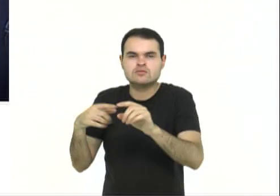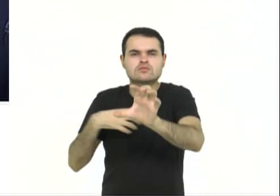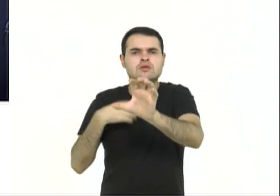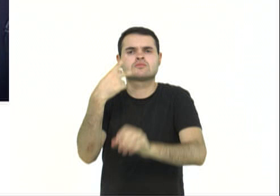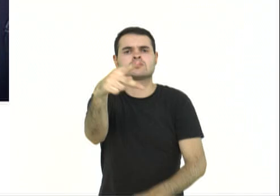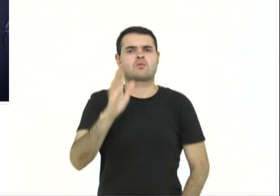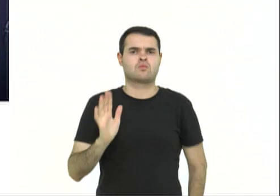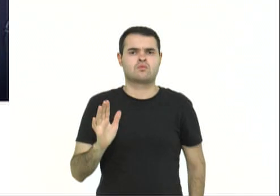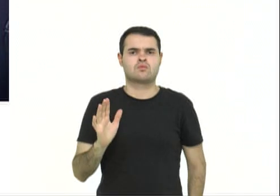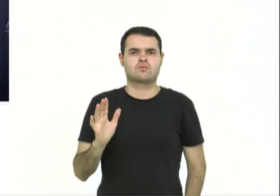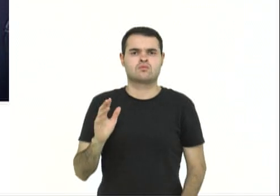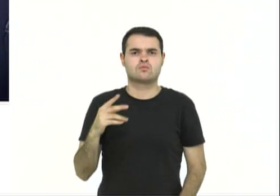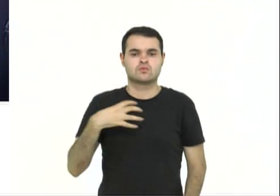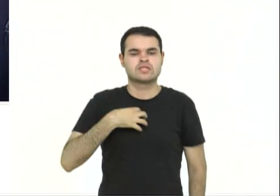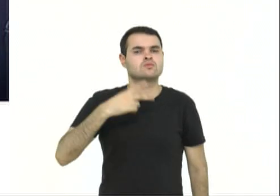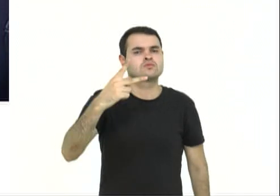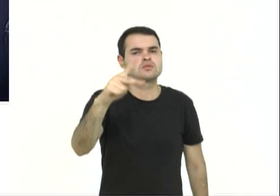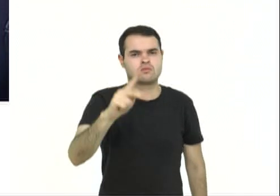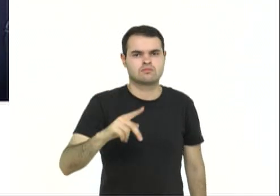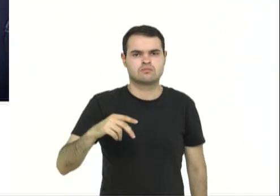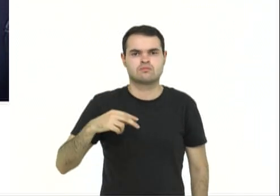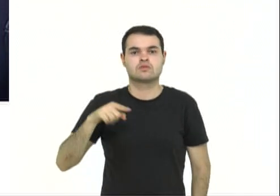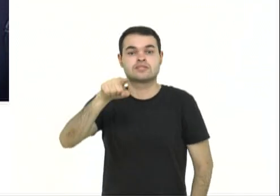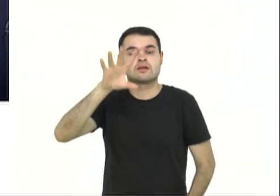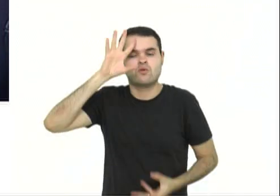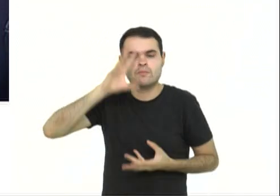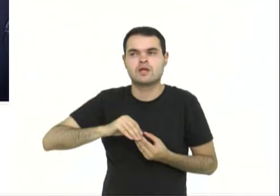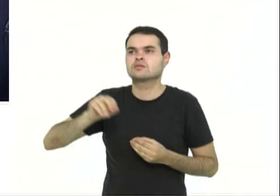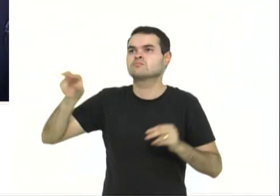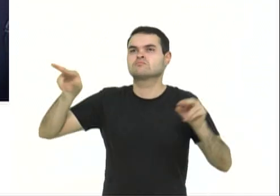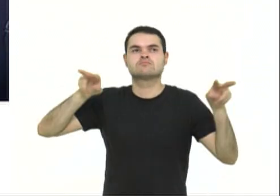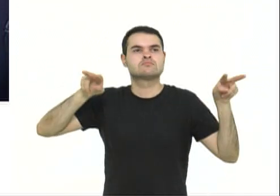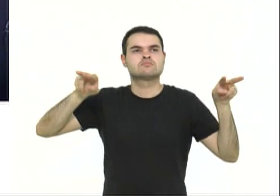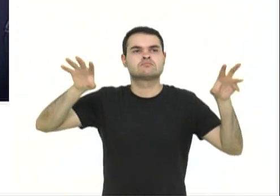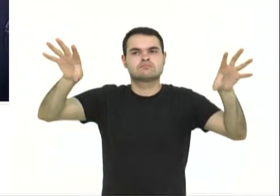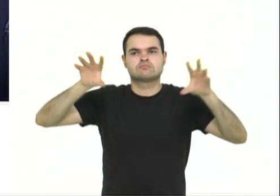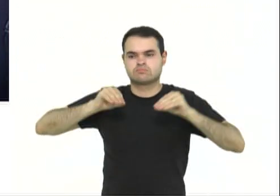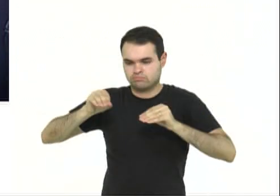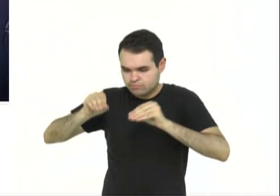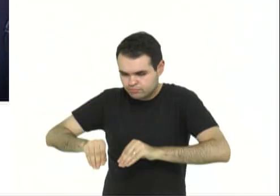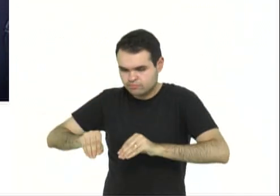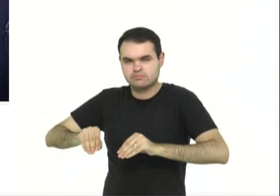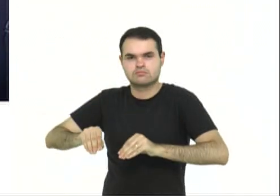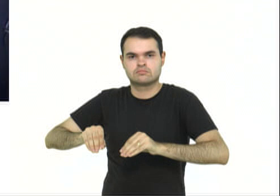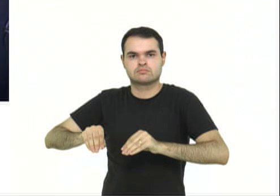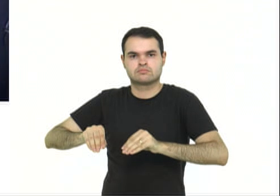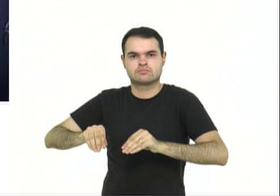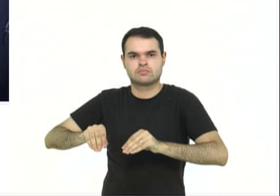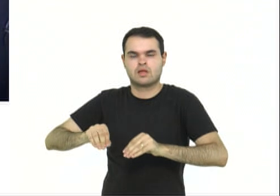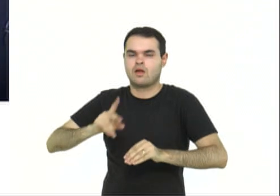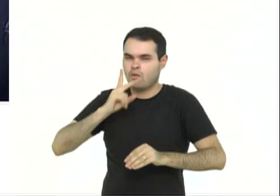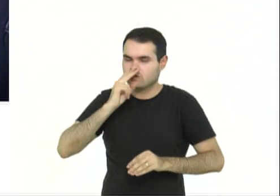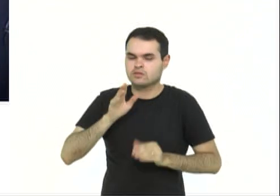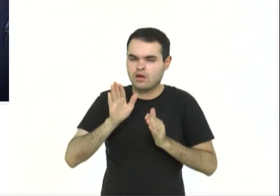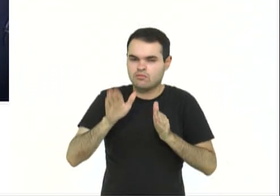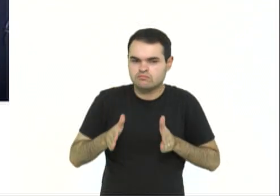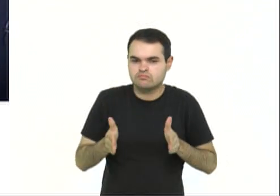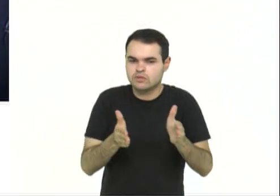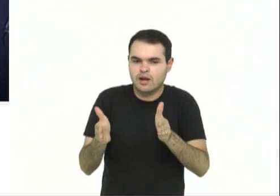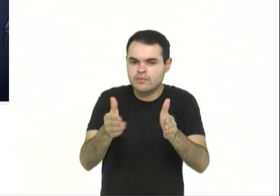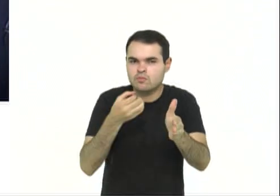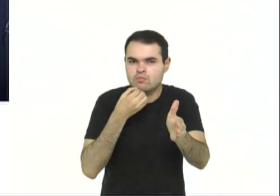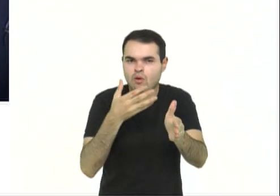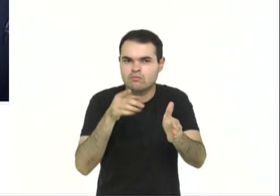jeito. Né? Desenhar do jeito que você vê, do jeito que você entende as coisas, cenários e personagens. Acho que aí já é um bom